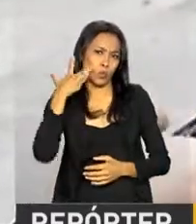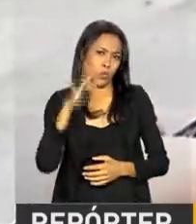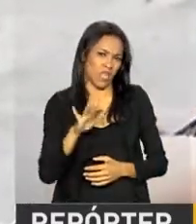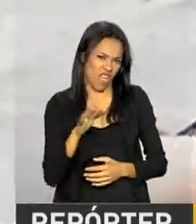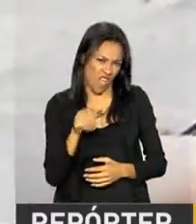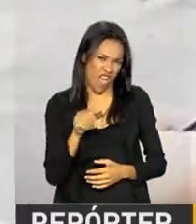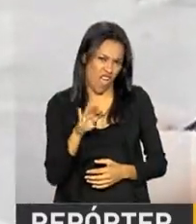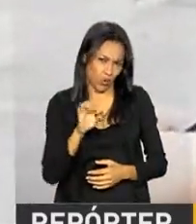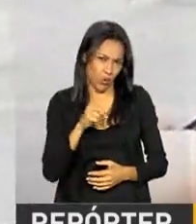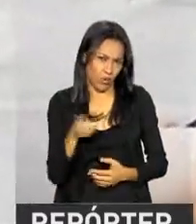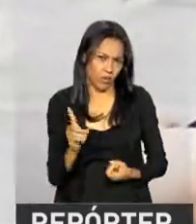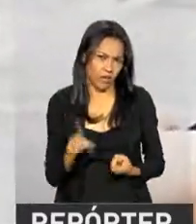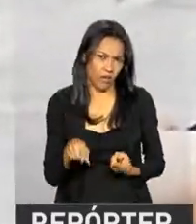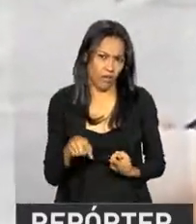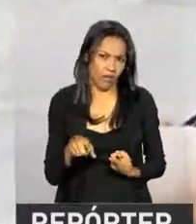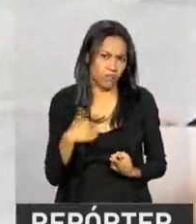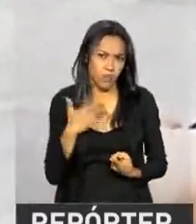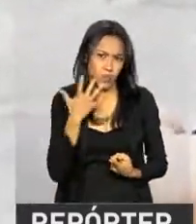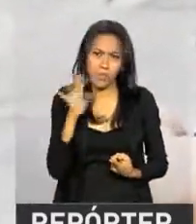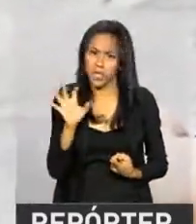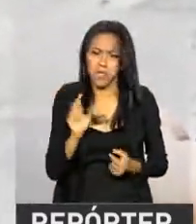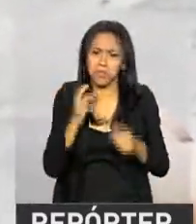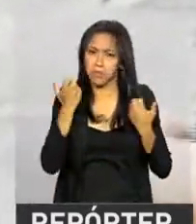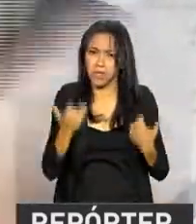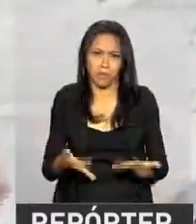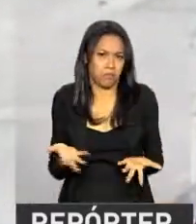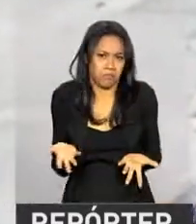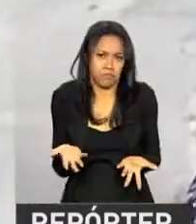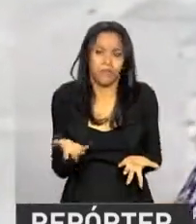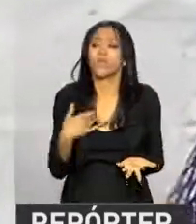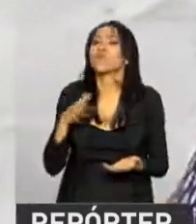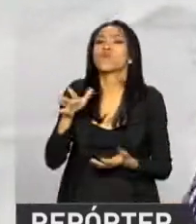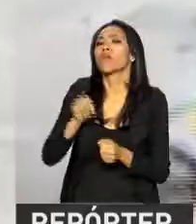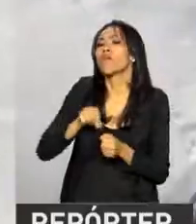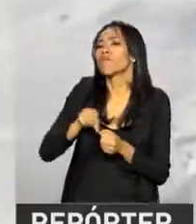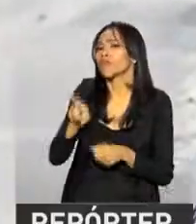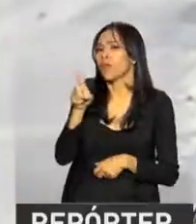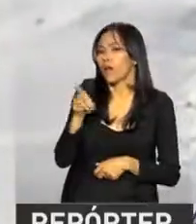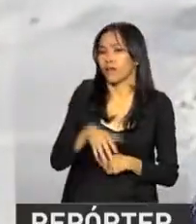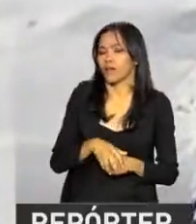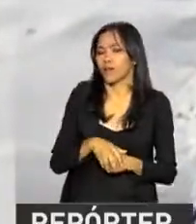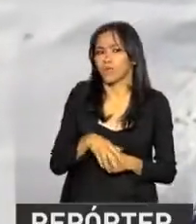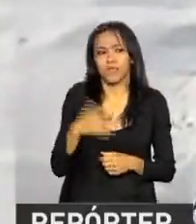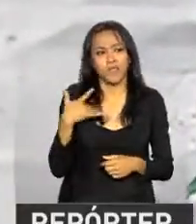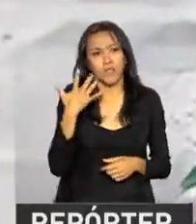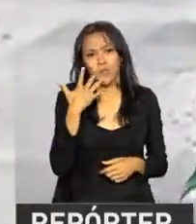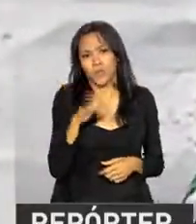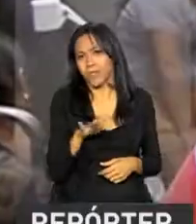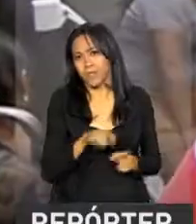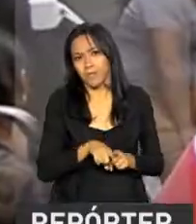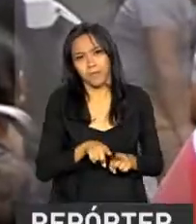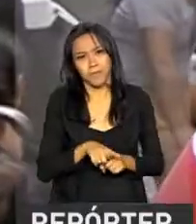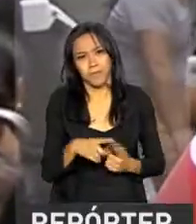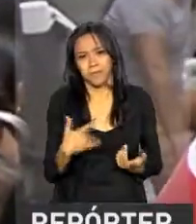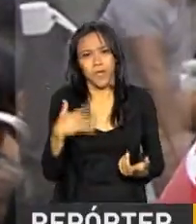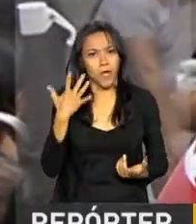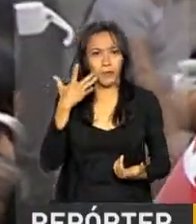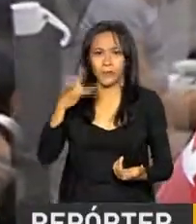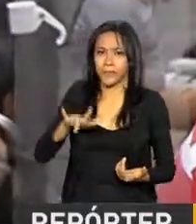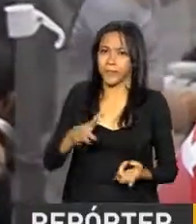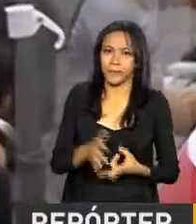que em ações é não sei não sei explicar o que é feito com as ações também não sei a não